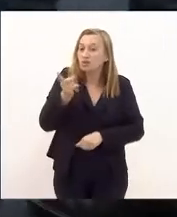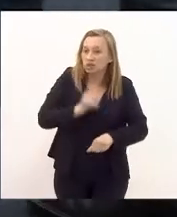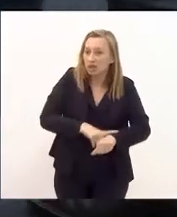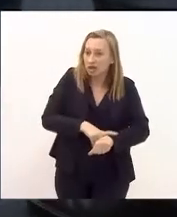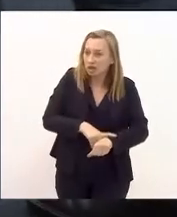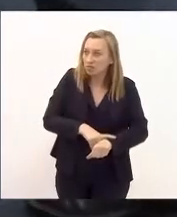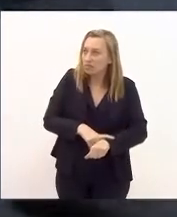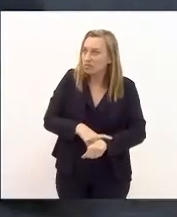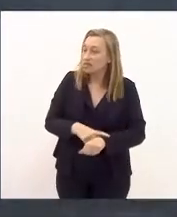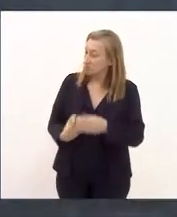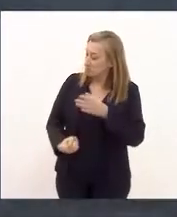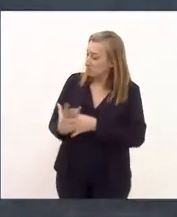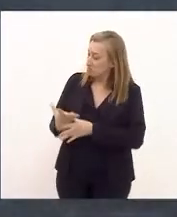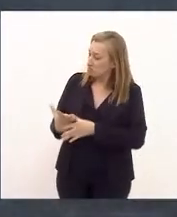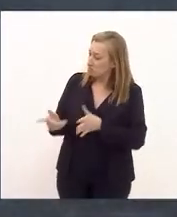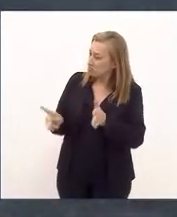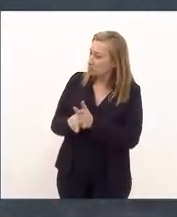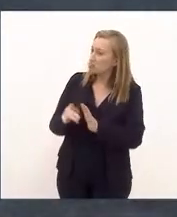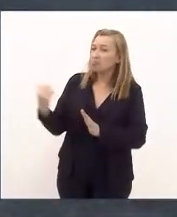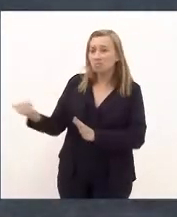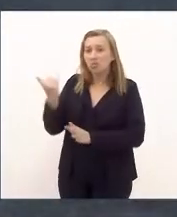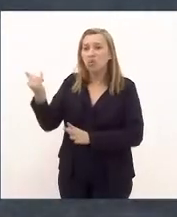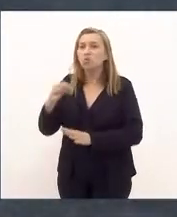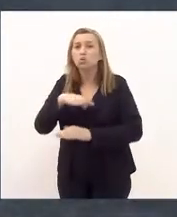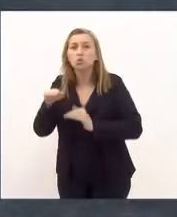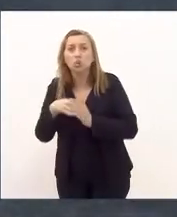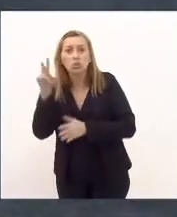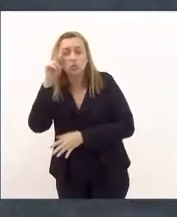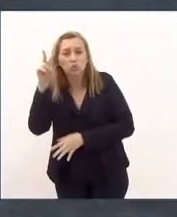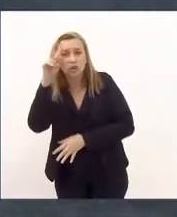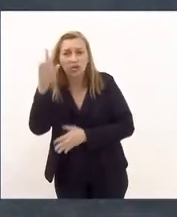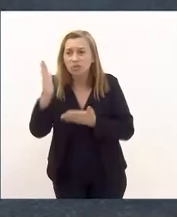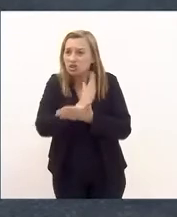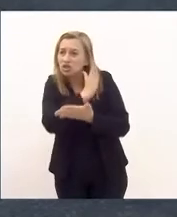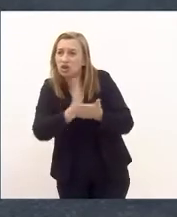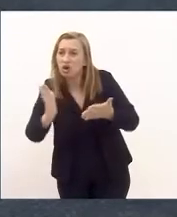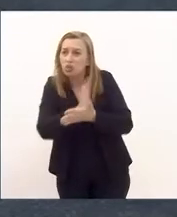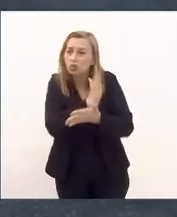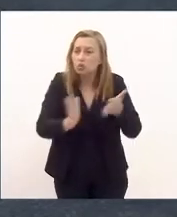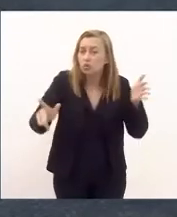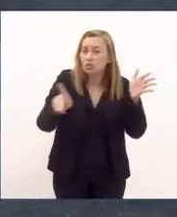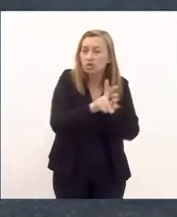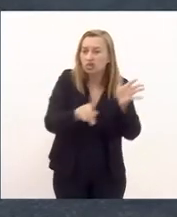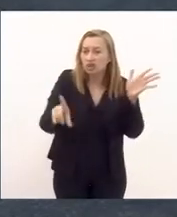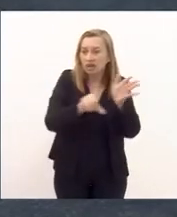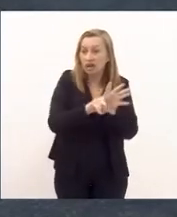medida tão importante. Acho que todos aqui se lembram de alguns projetos de lei que